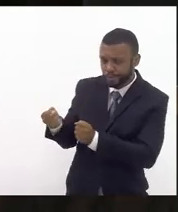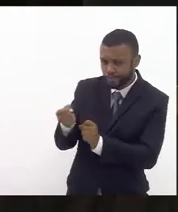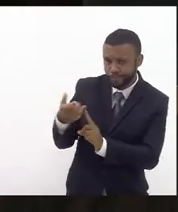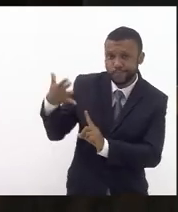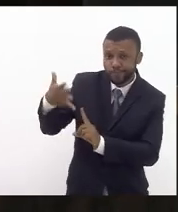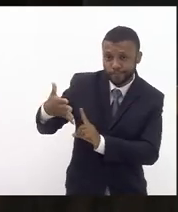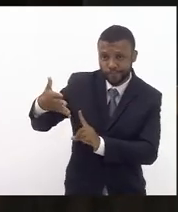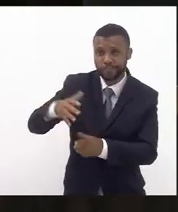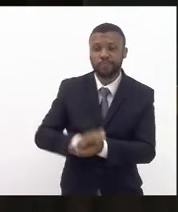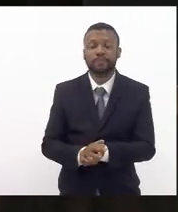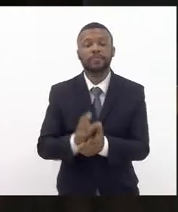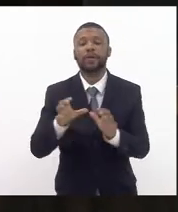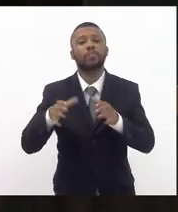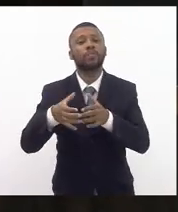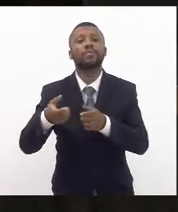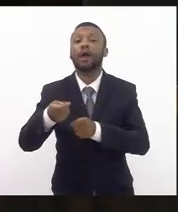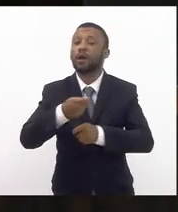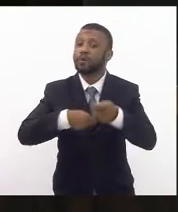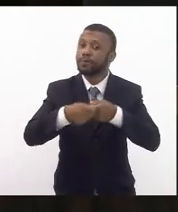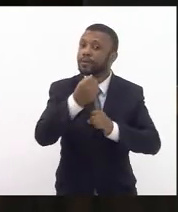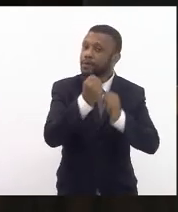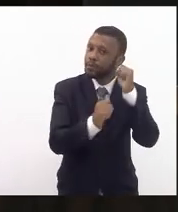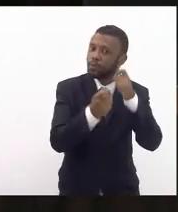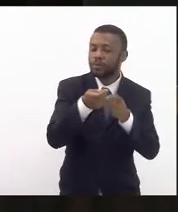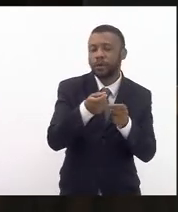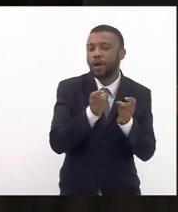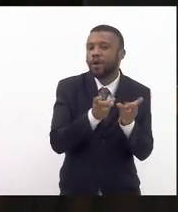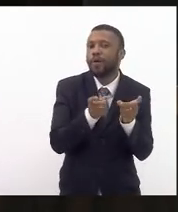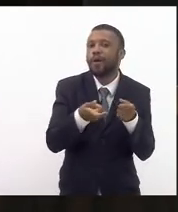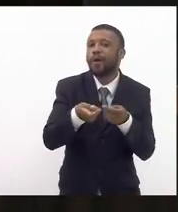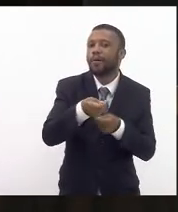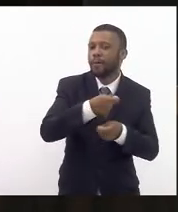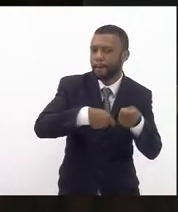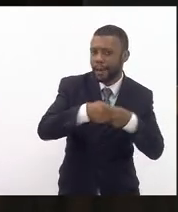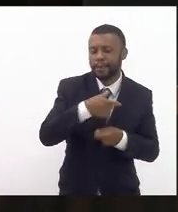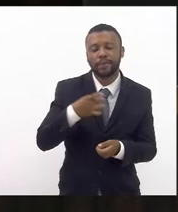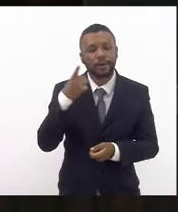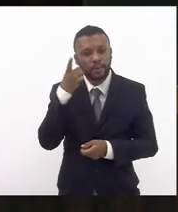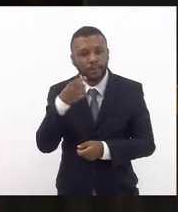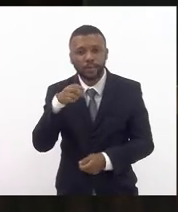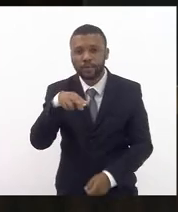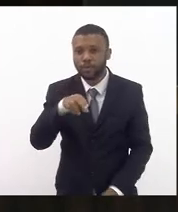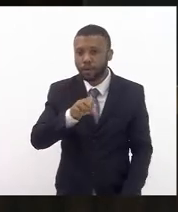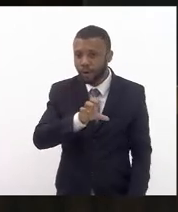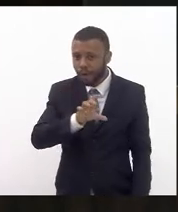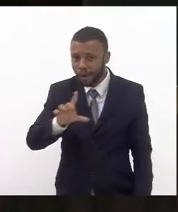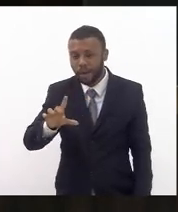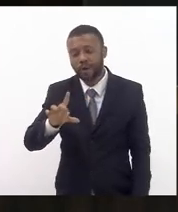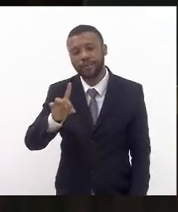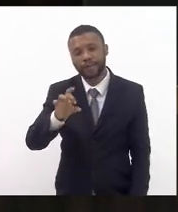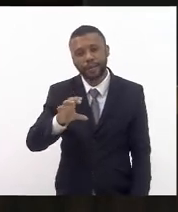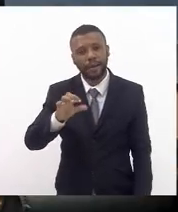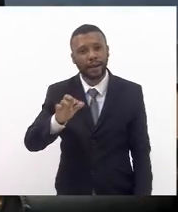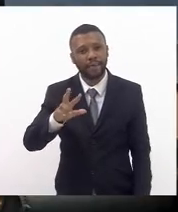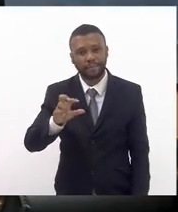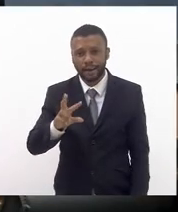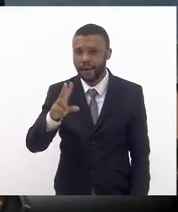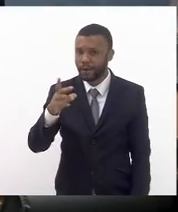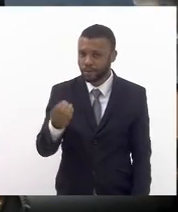Excelência. Pela Comissão de Economia, Indústria e Comércio, deputado Noel de Carvalho, deputado Valdec Carneiro.